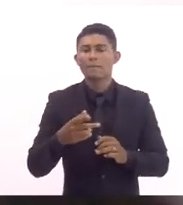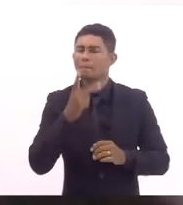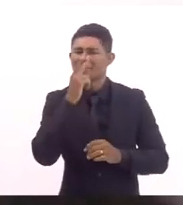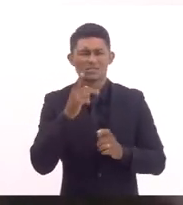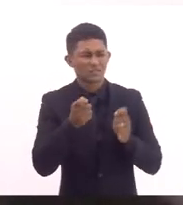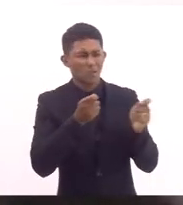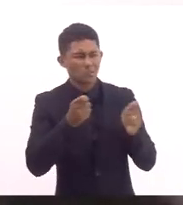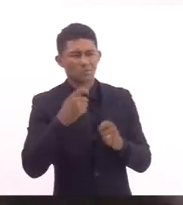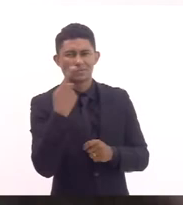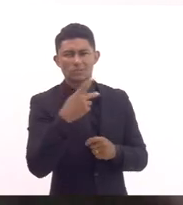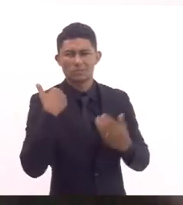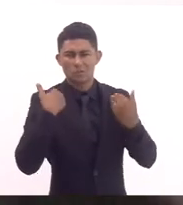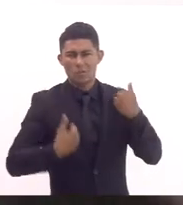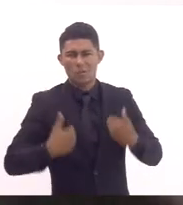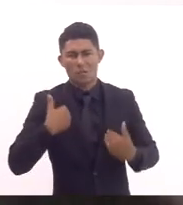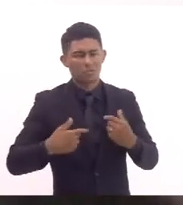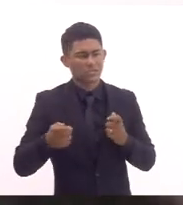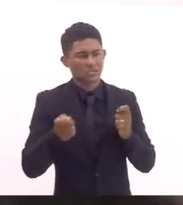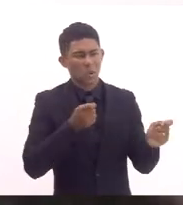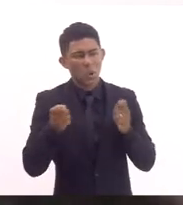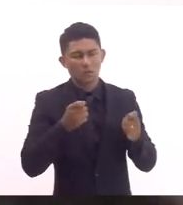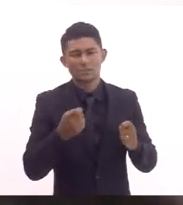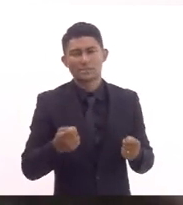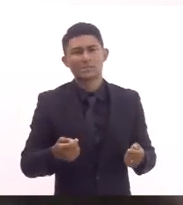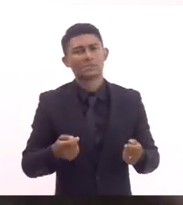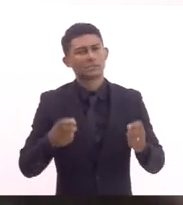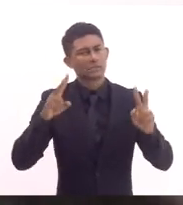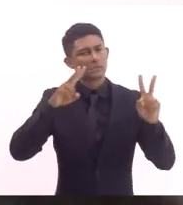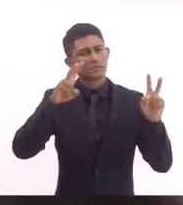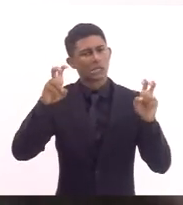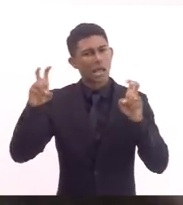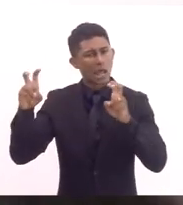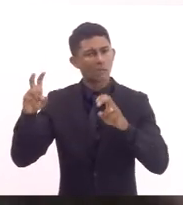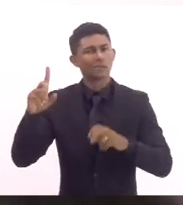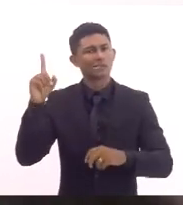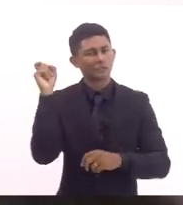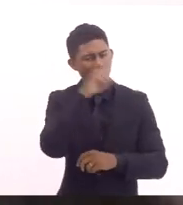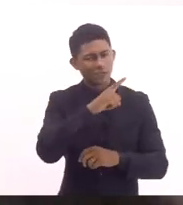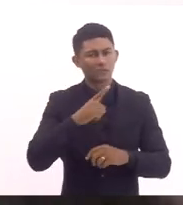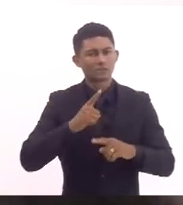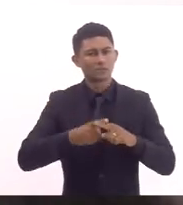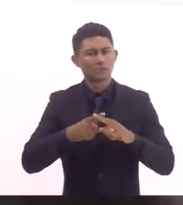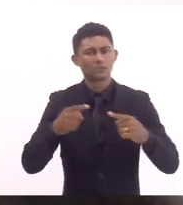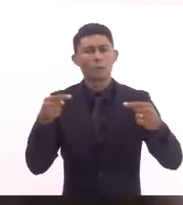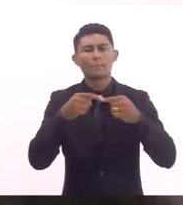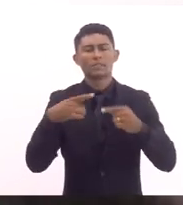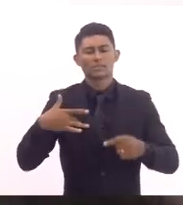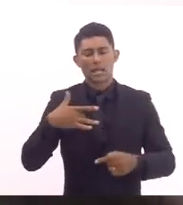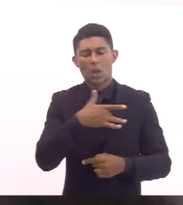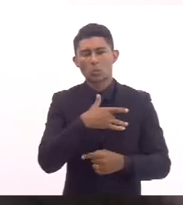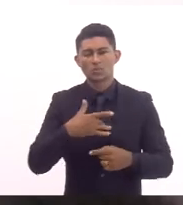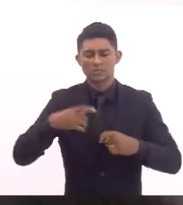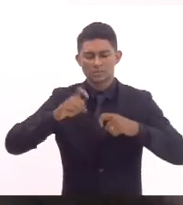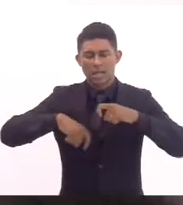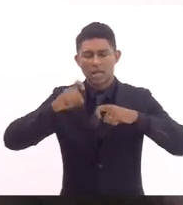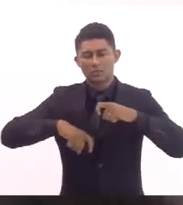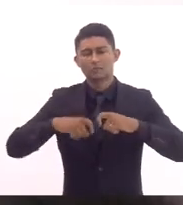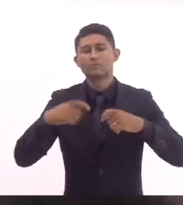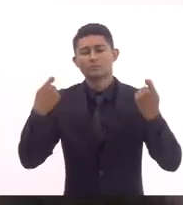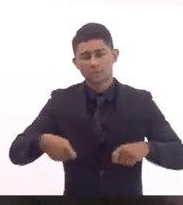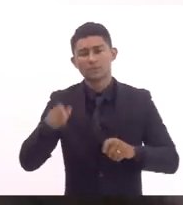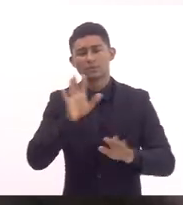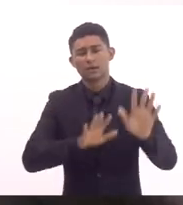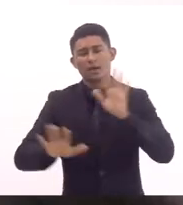Corpos dessas mulheres Então são temas muito delicado em relação à saúde sexual e reprodutiva que a gente precisa também cuidar para que não